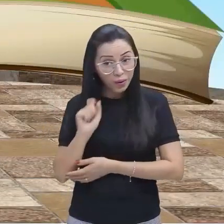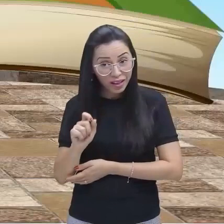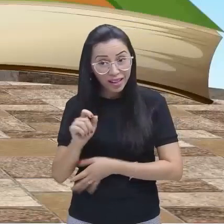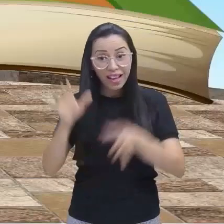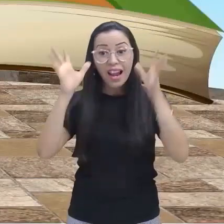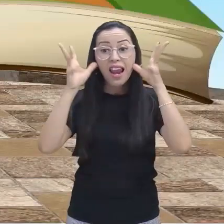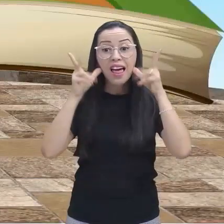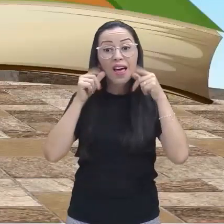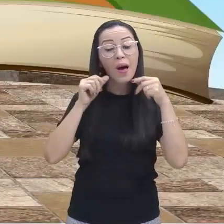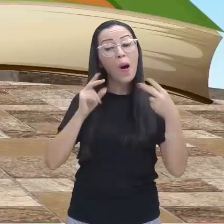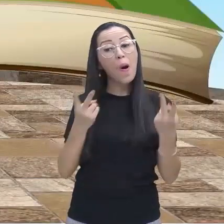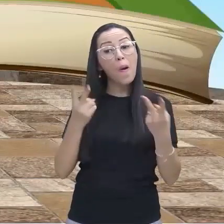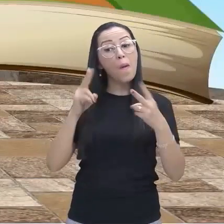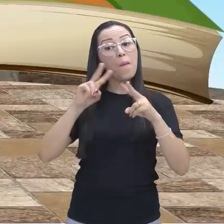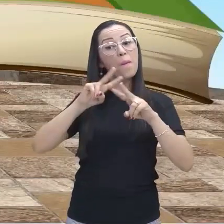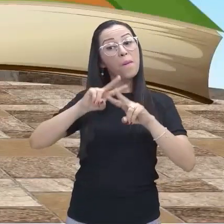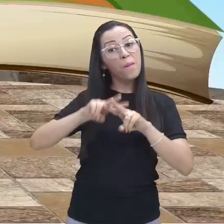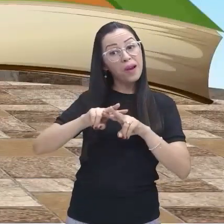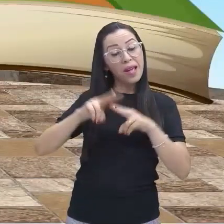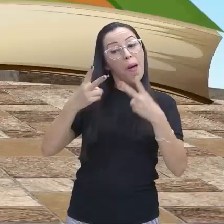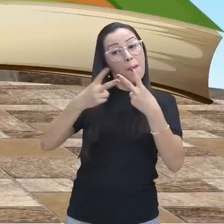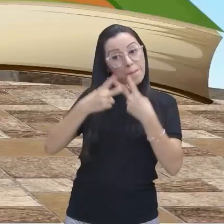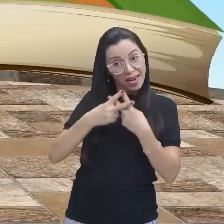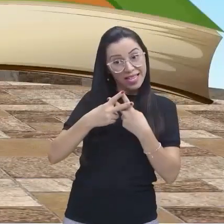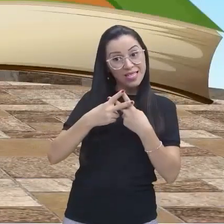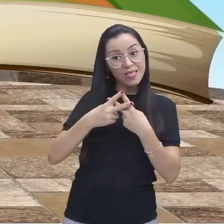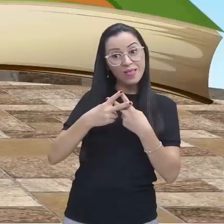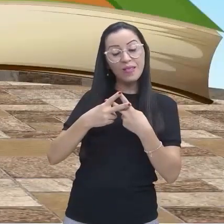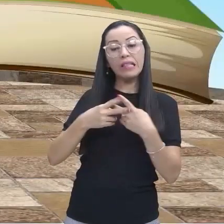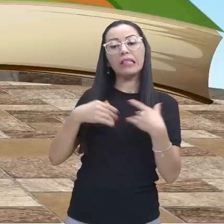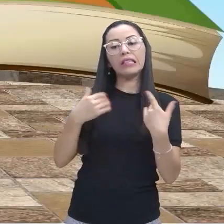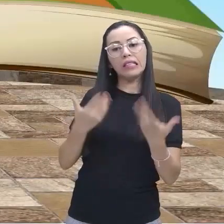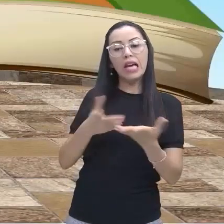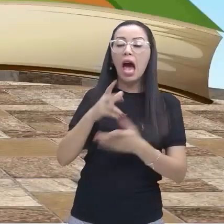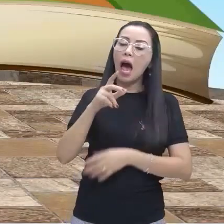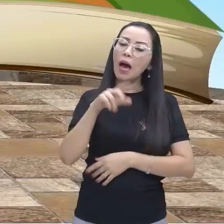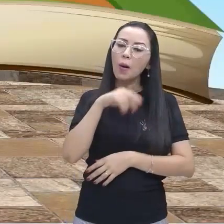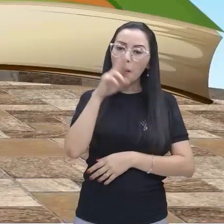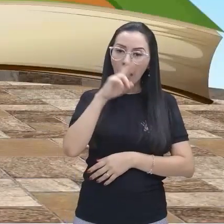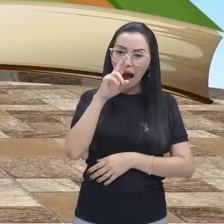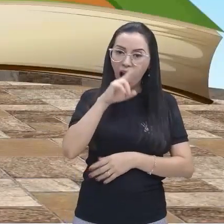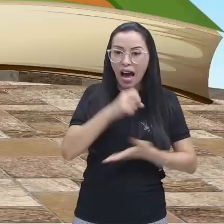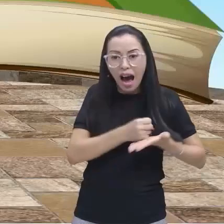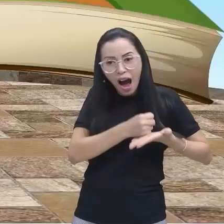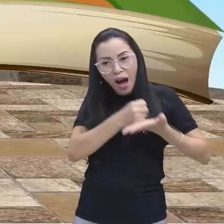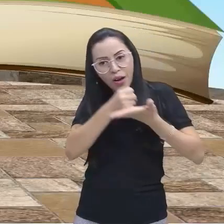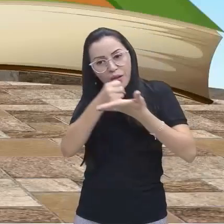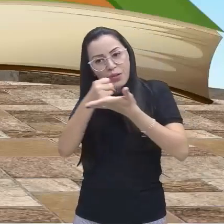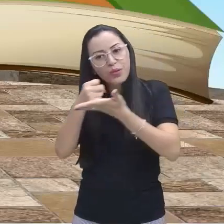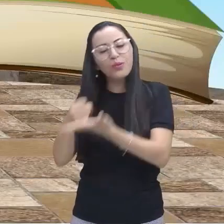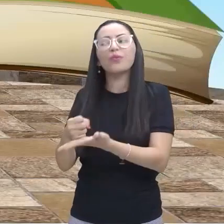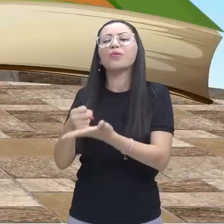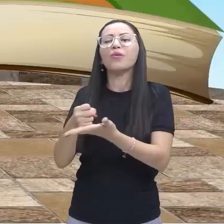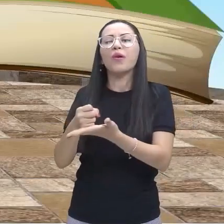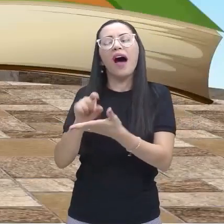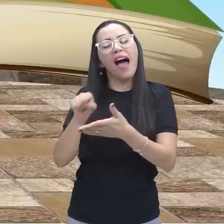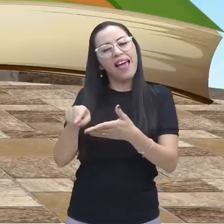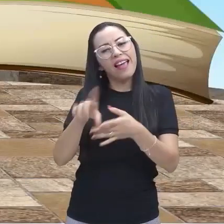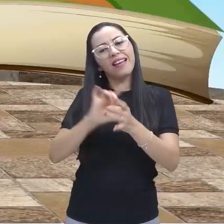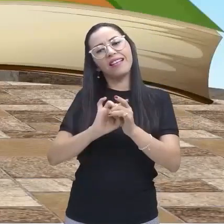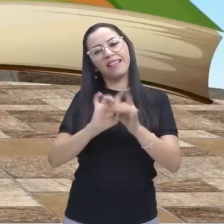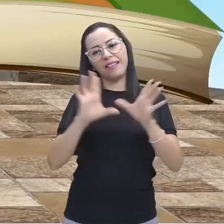sua vida. Então, a moral da nossa fábula, não esqueça que isso é importante para a